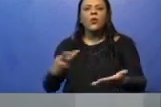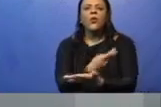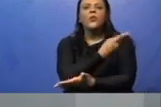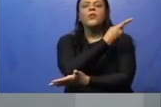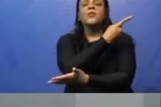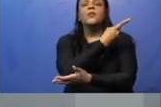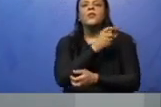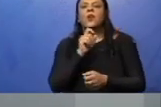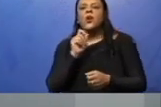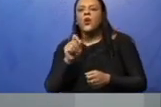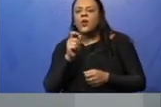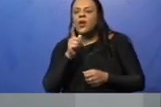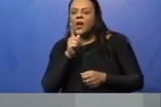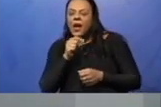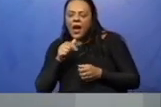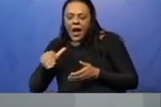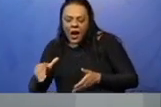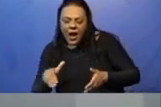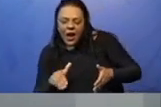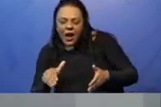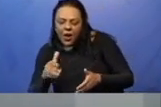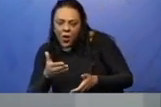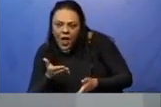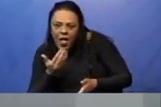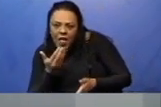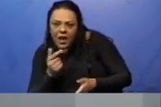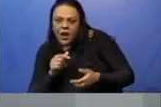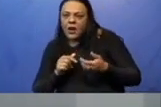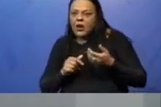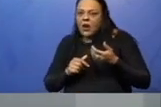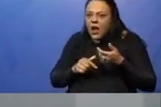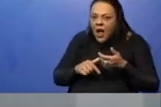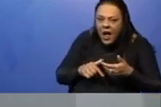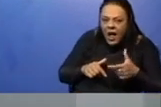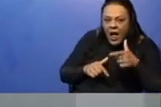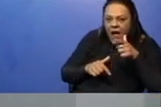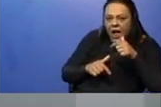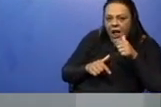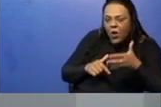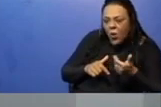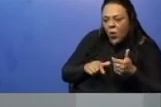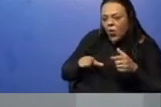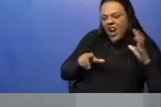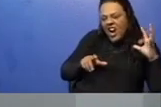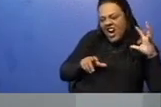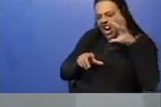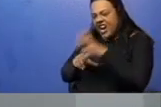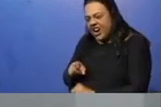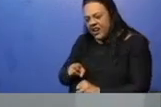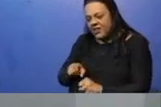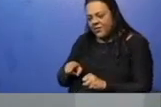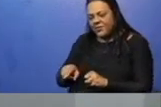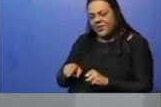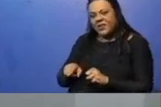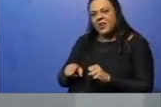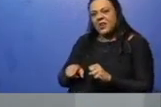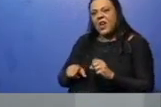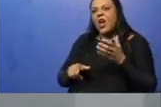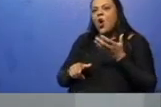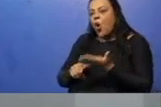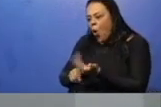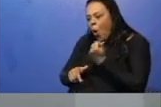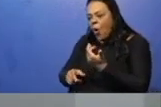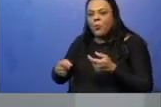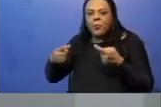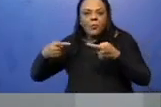incriminar o cordeiro, tentou arrumar um motivo para ele devorá-lo, e mesmo assim não conseguindo, ele ainda comeu o cordeiro. E